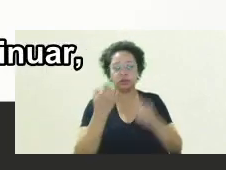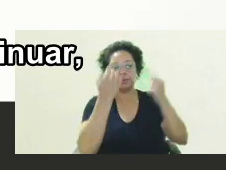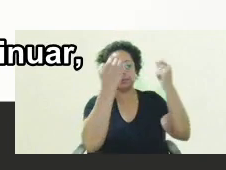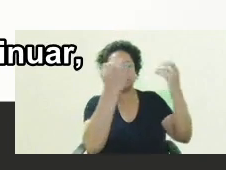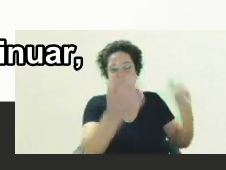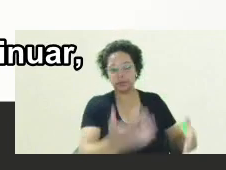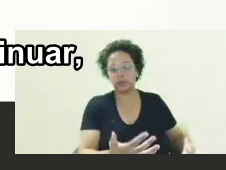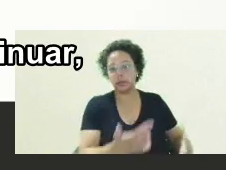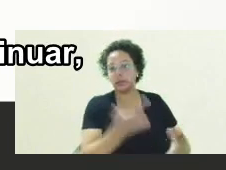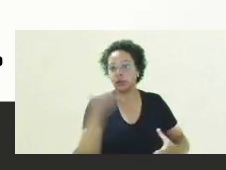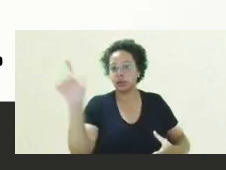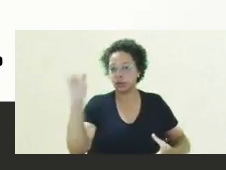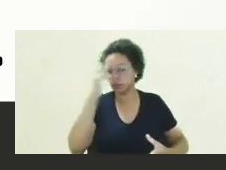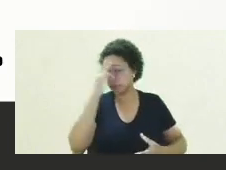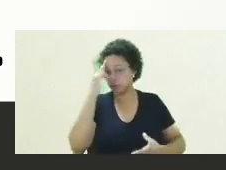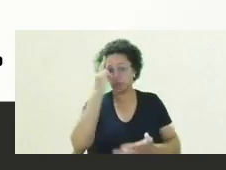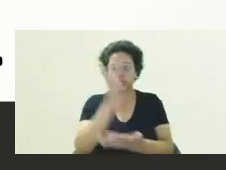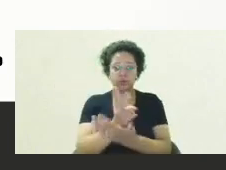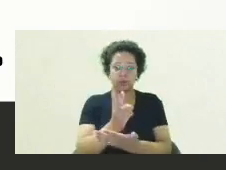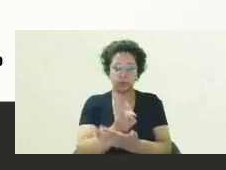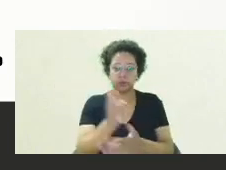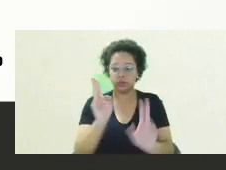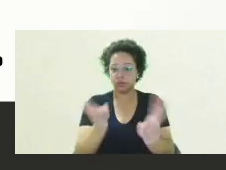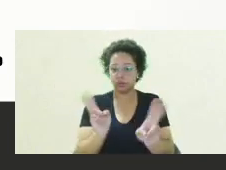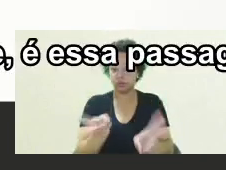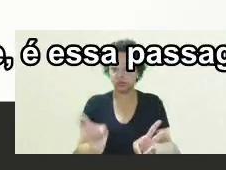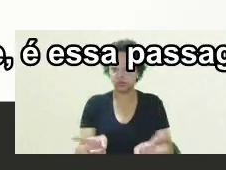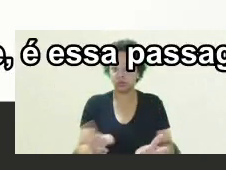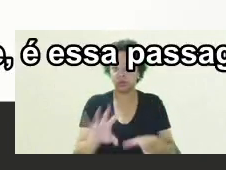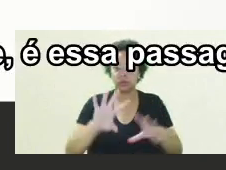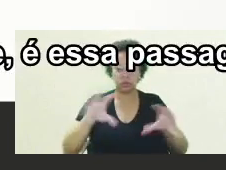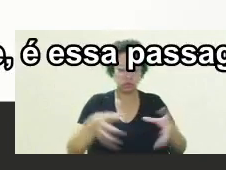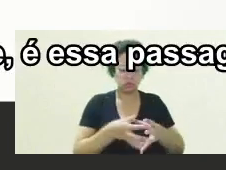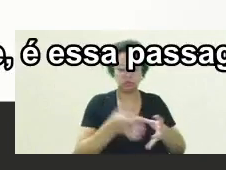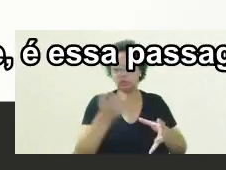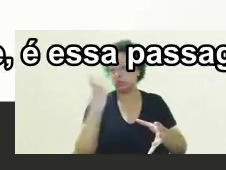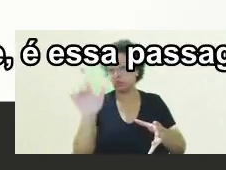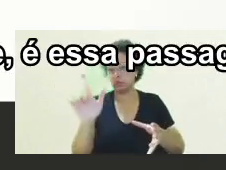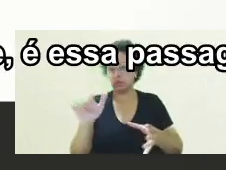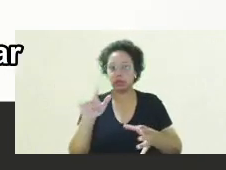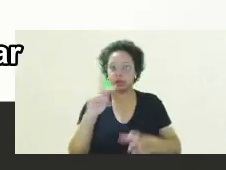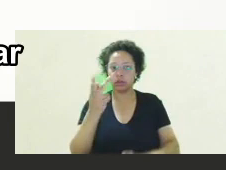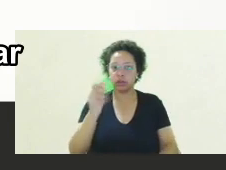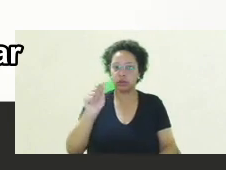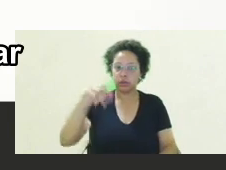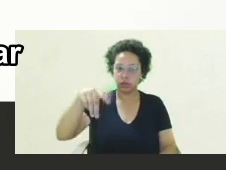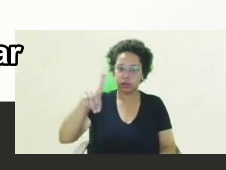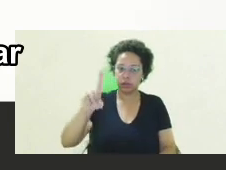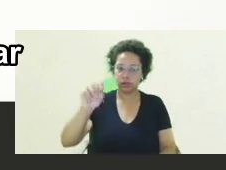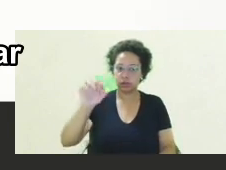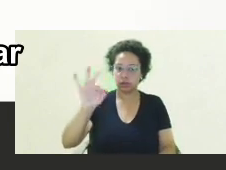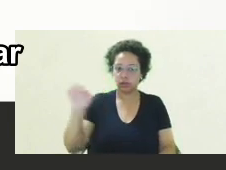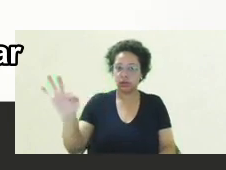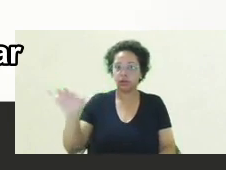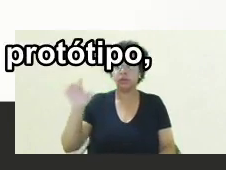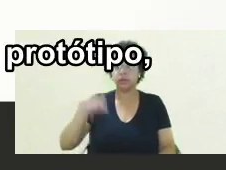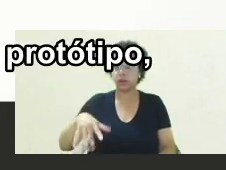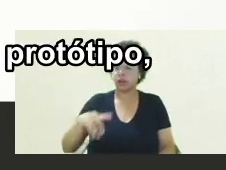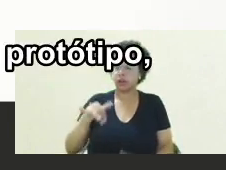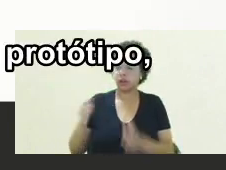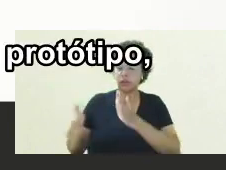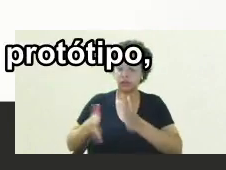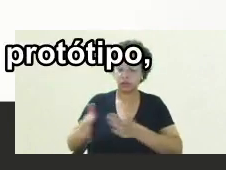que outra pessoa vai continuar, ou outro time, enfim. E no caso do handoff de acessibilidade, é essa passagem de bastão, você